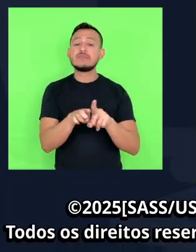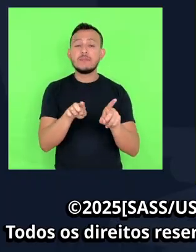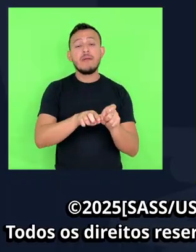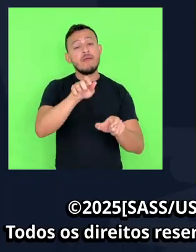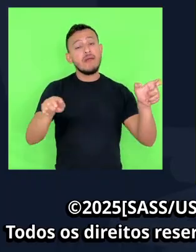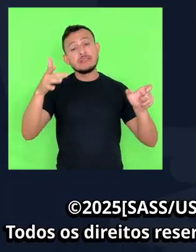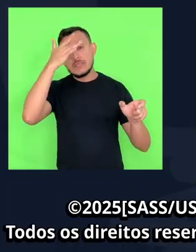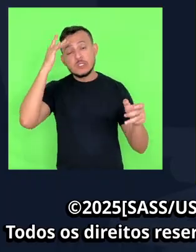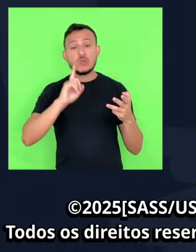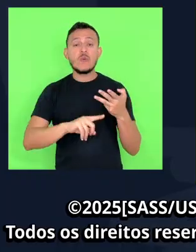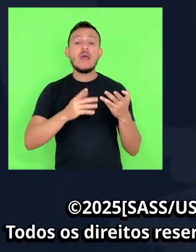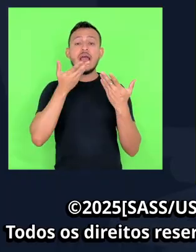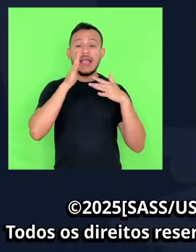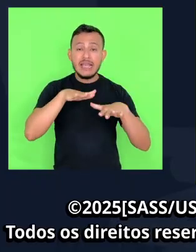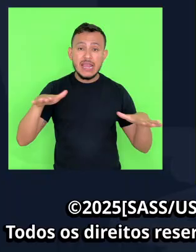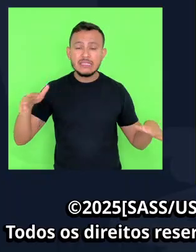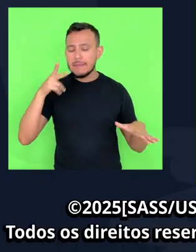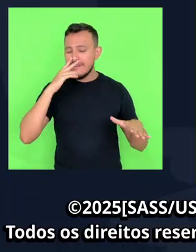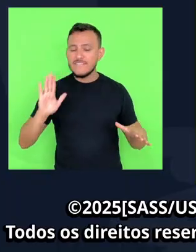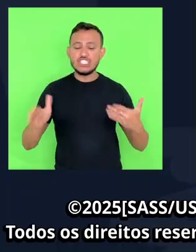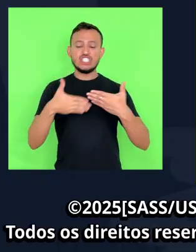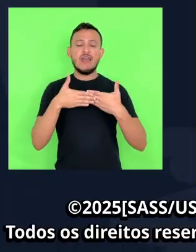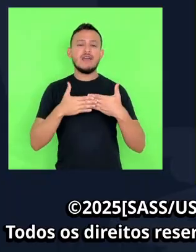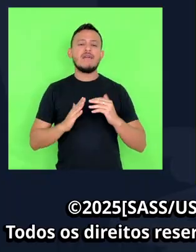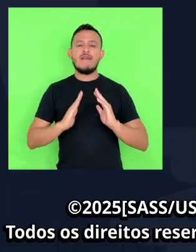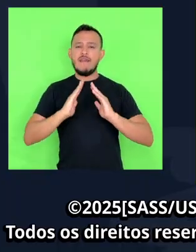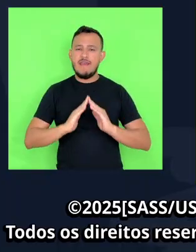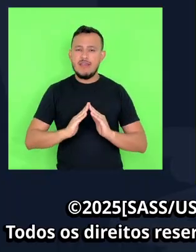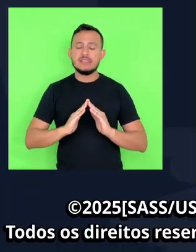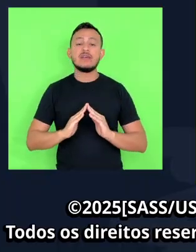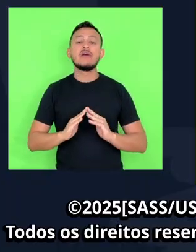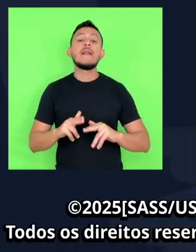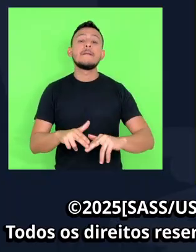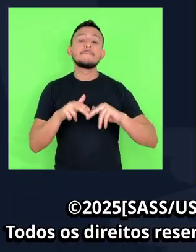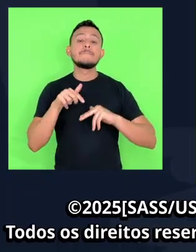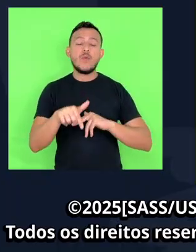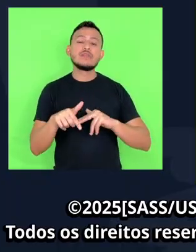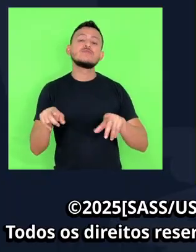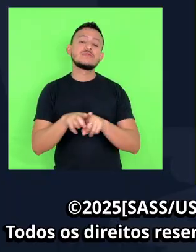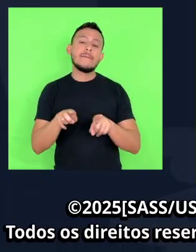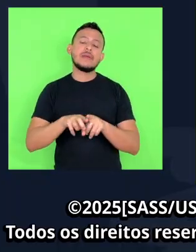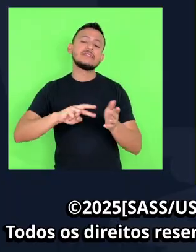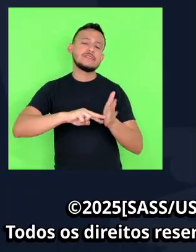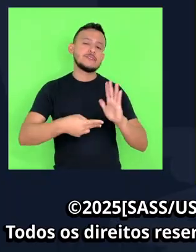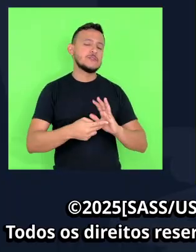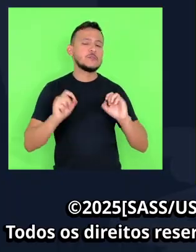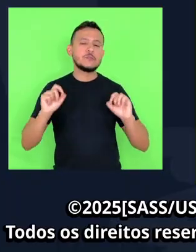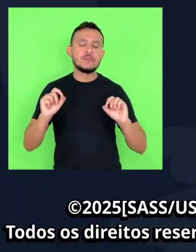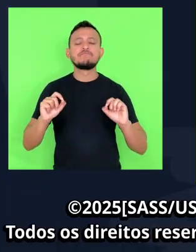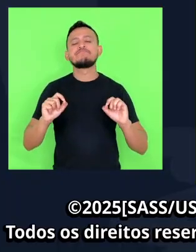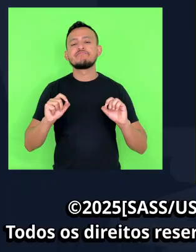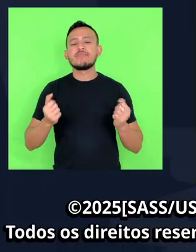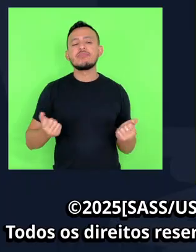as pessoas, as crianças a ficarem fechadas em suas casas, e isso colabora com